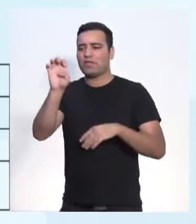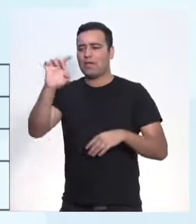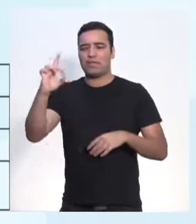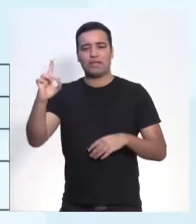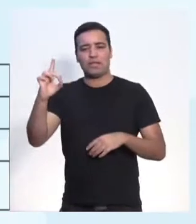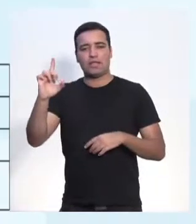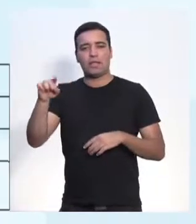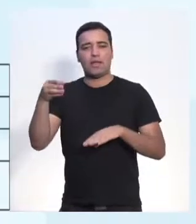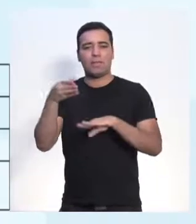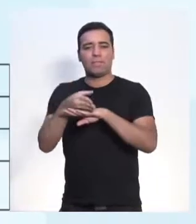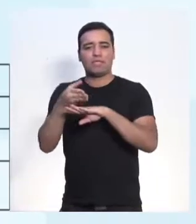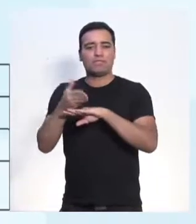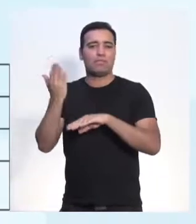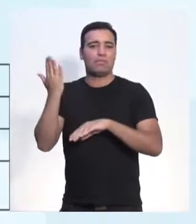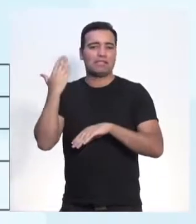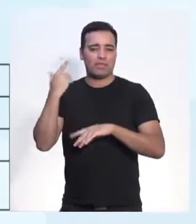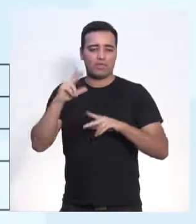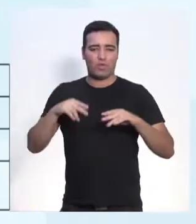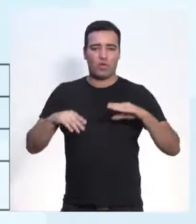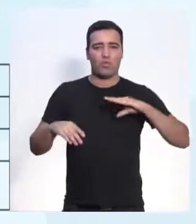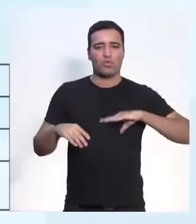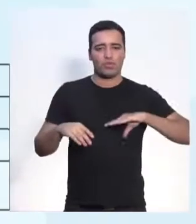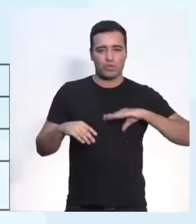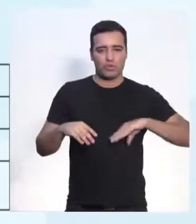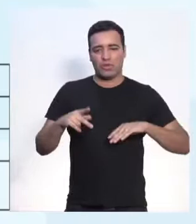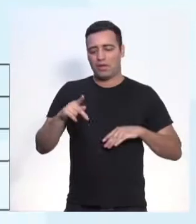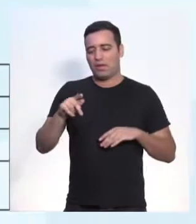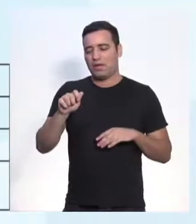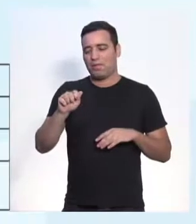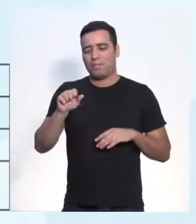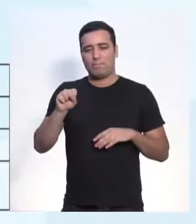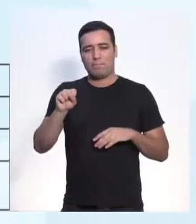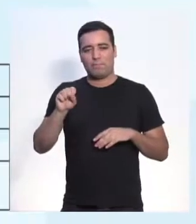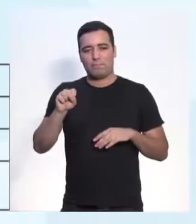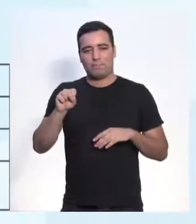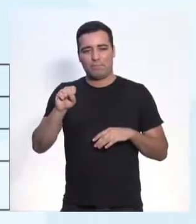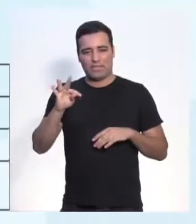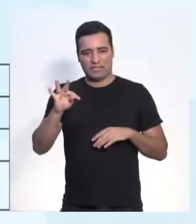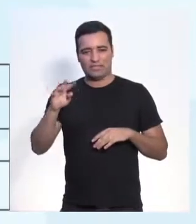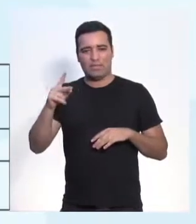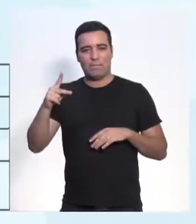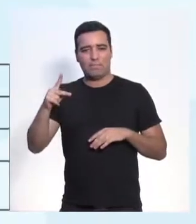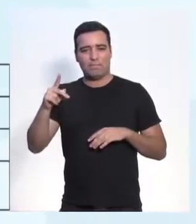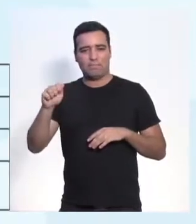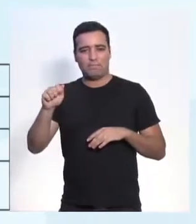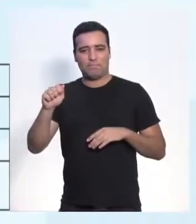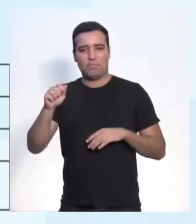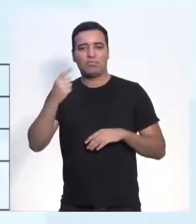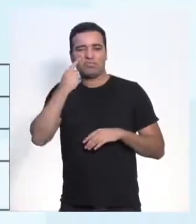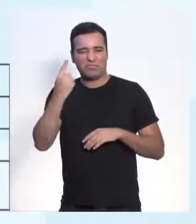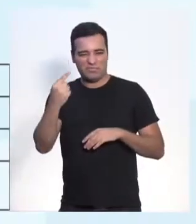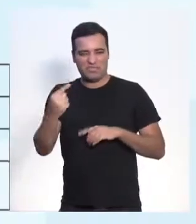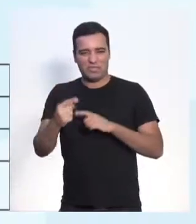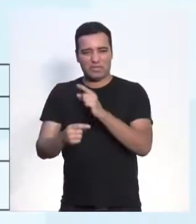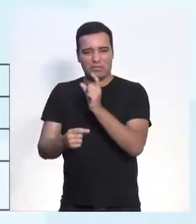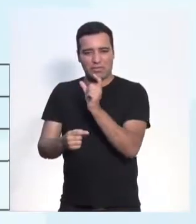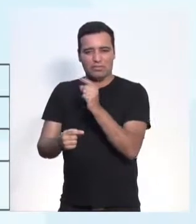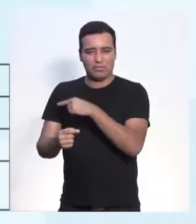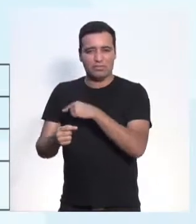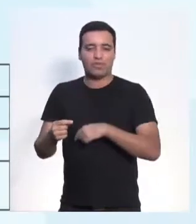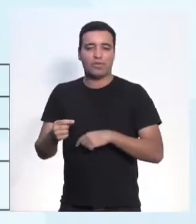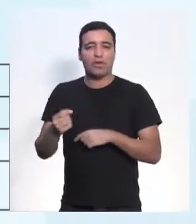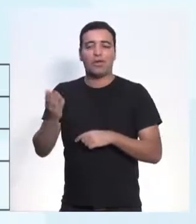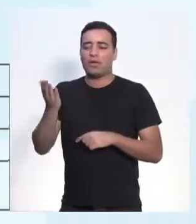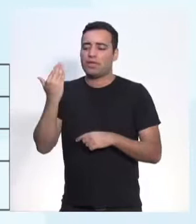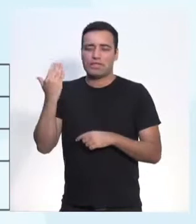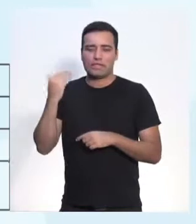particípio passado, igual em português, né? Past participle. Olha na tabelinha, você tem o verbo converter, convert. O passado de